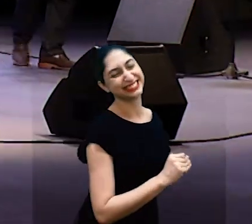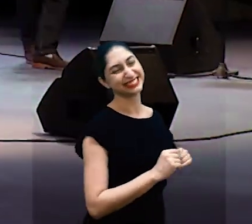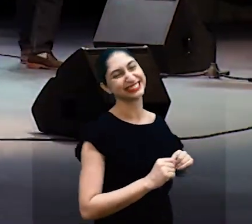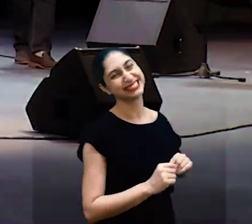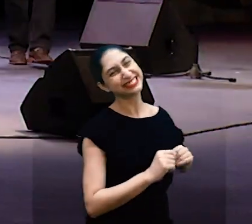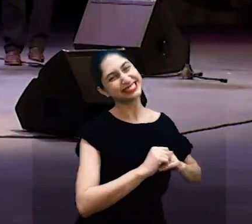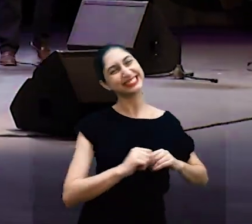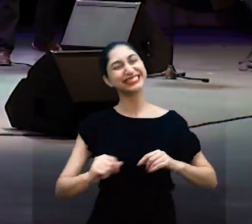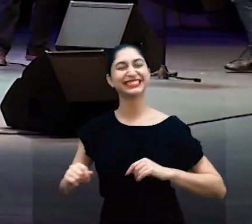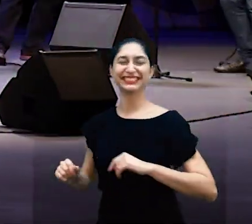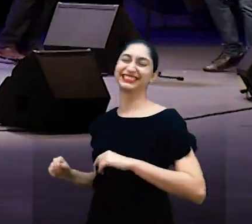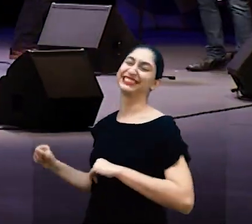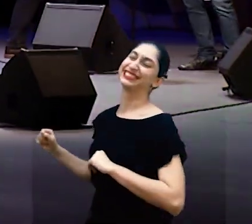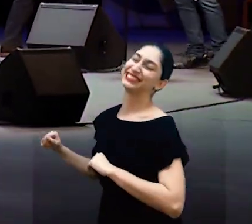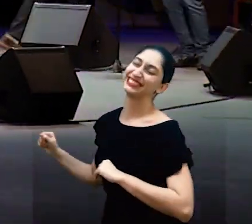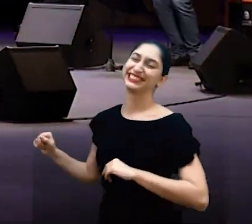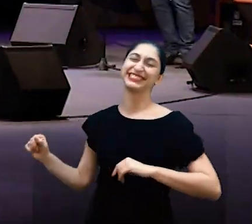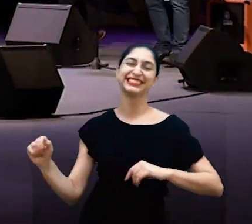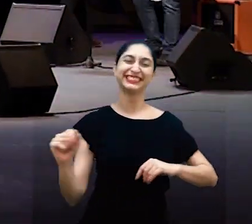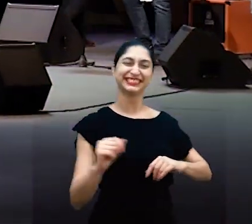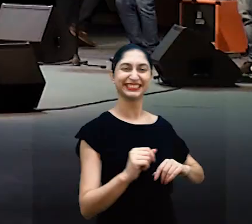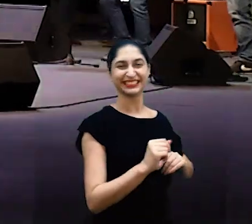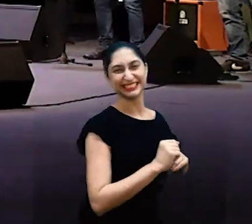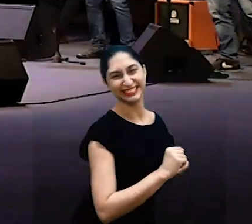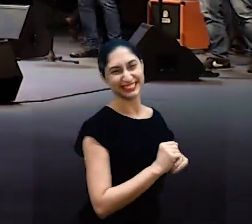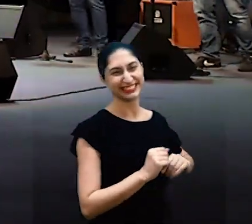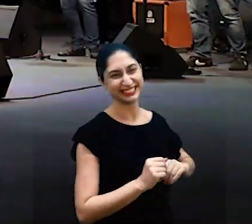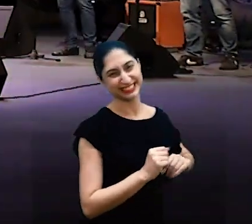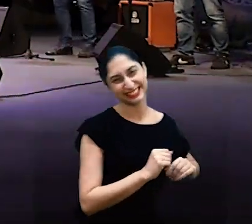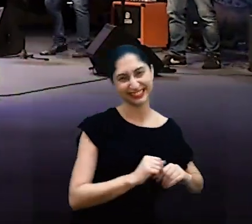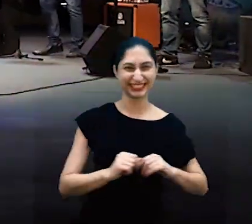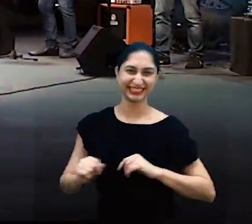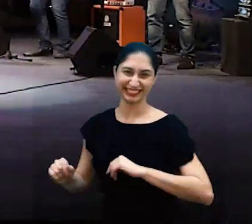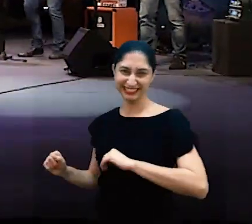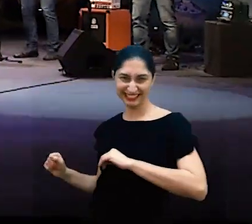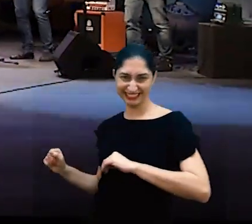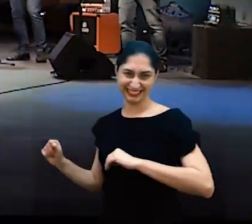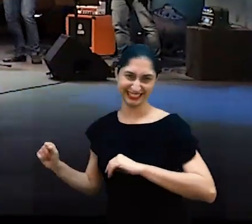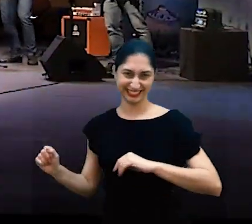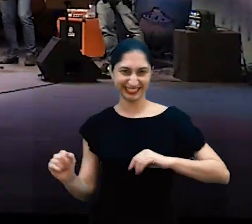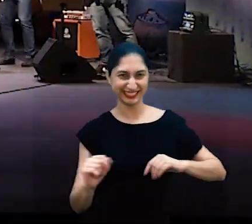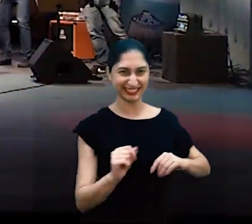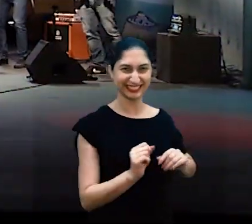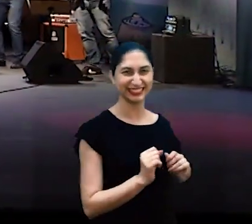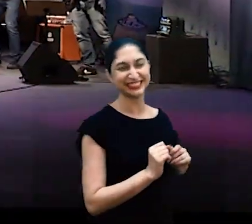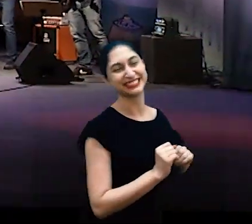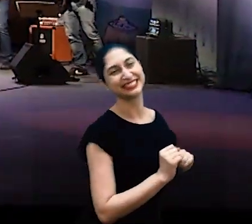Olha